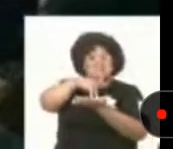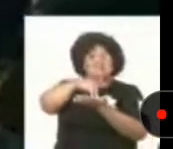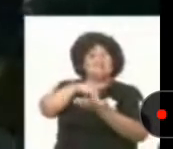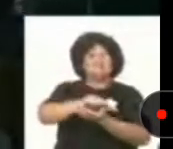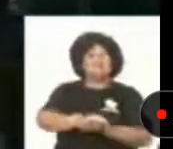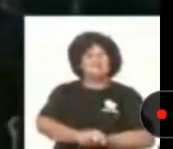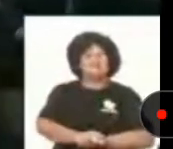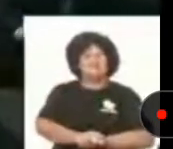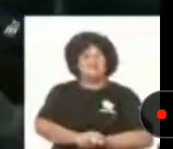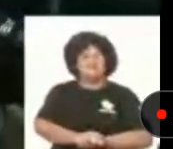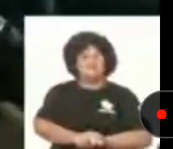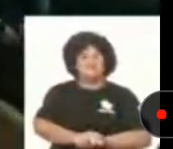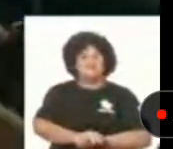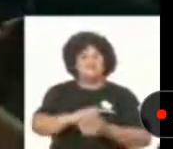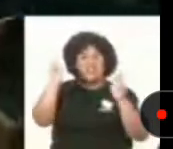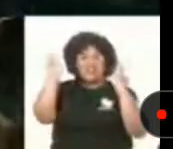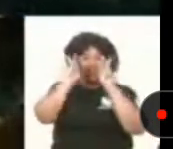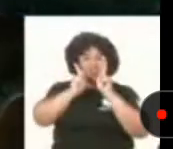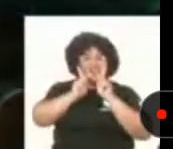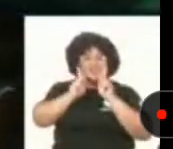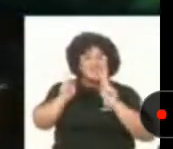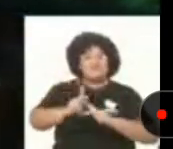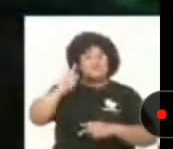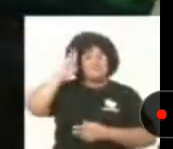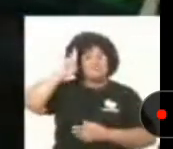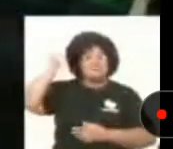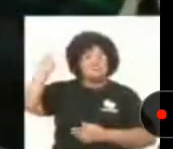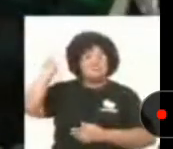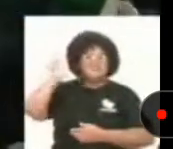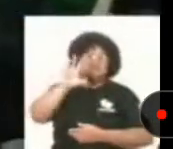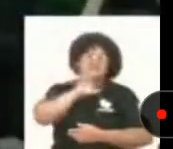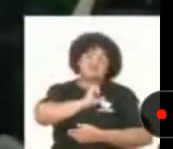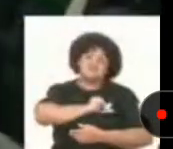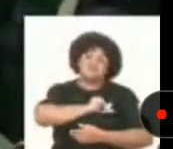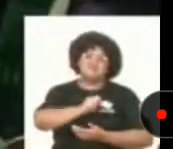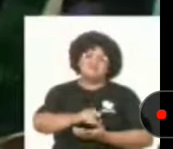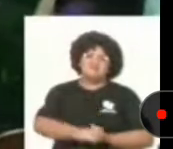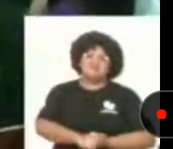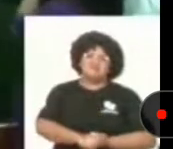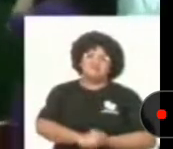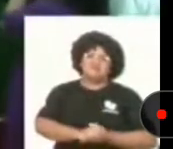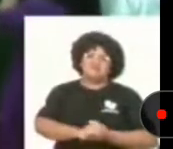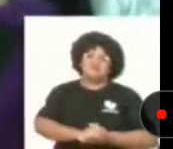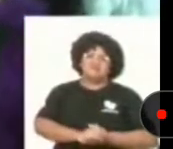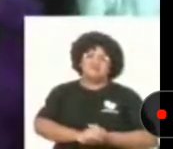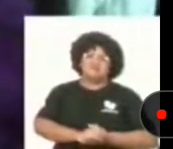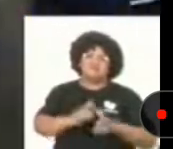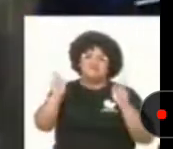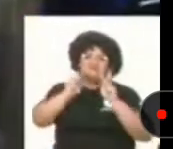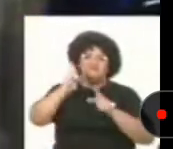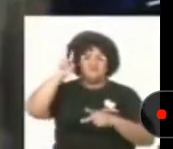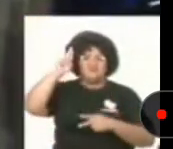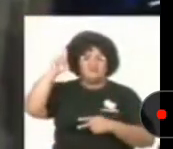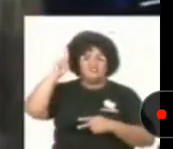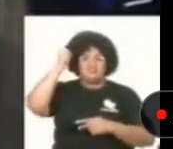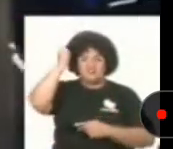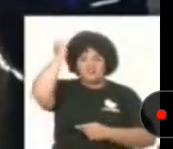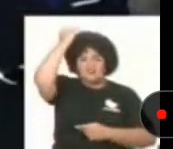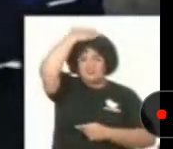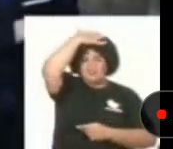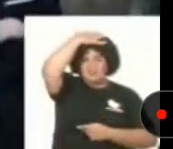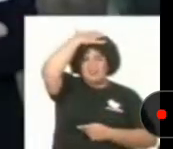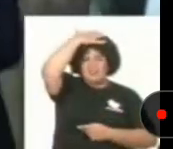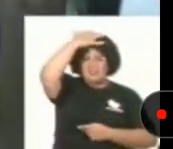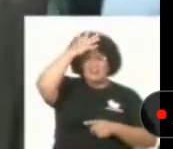Vai para qualquer igreja. Pai do Senhor, meus amados. Você tem que glorificar o nome do Senhor de pé, igreja. Pai do Senhor, Abinair, sua primeira